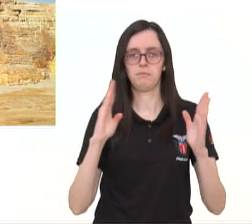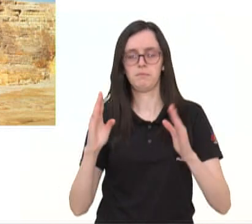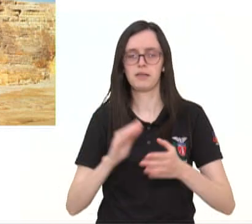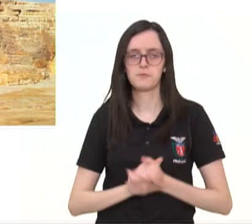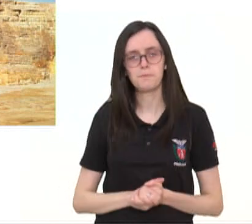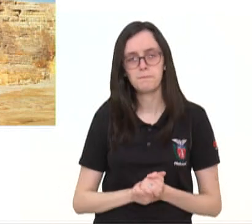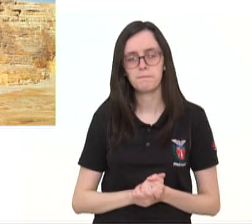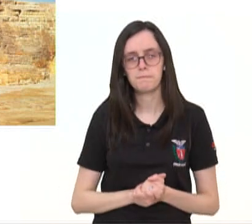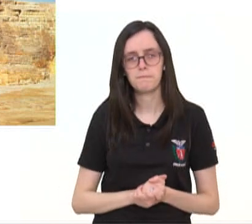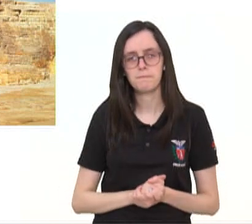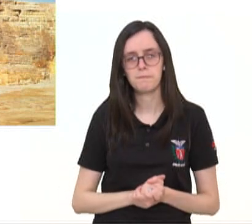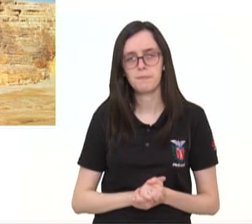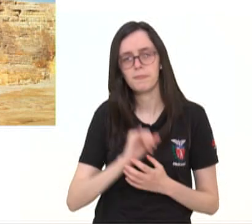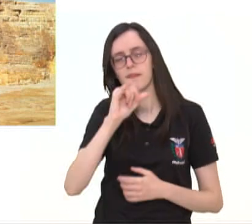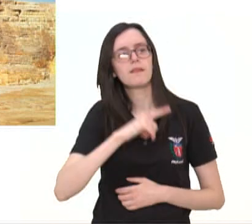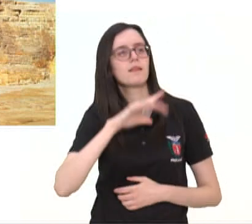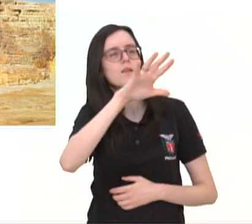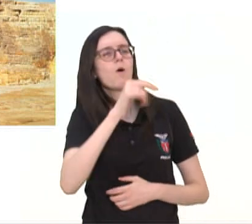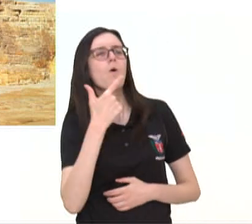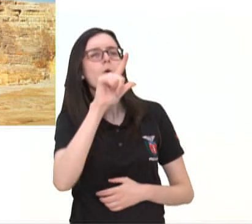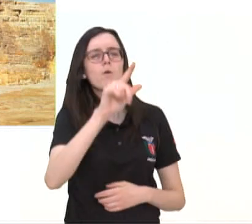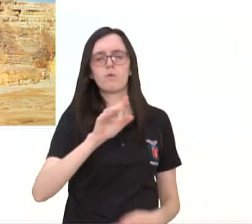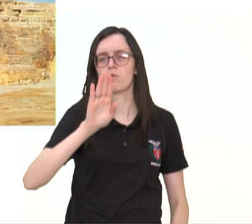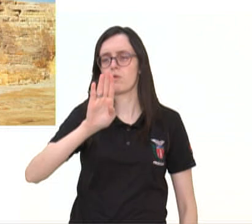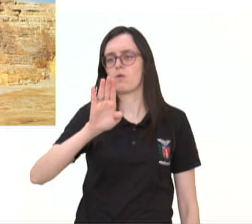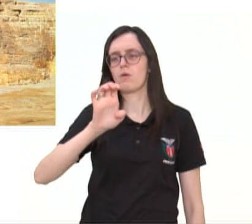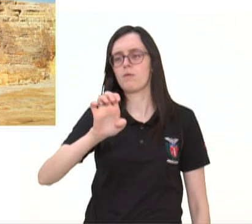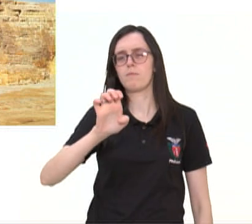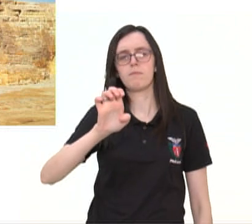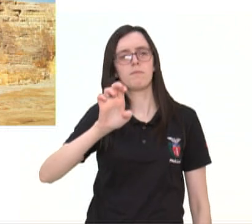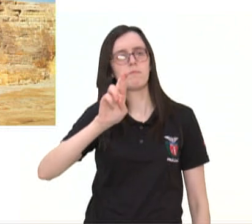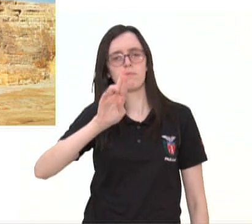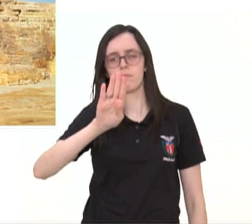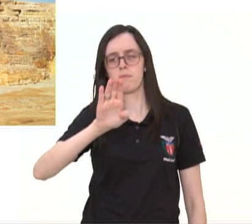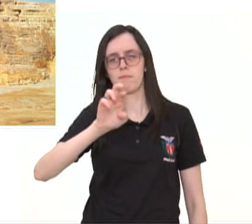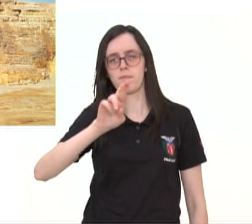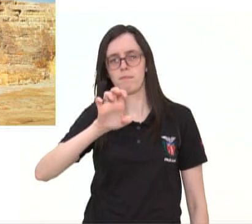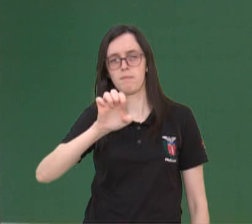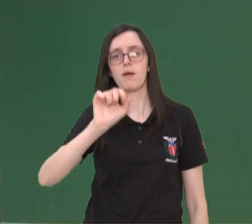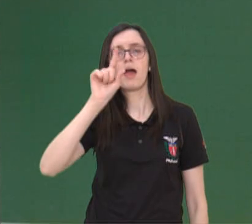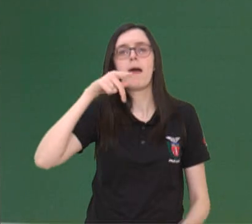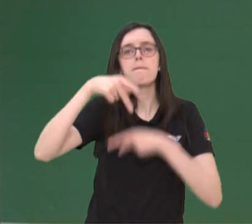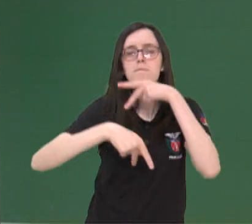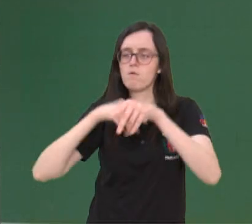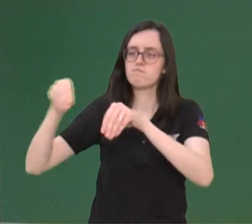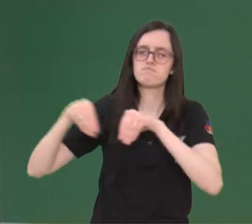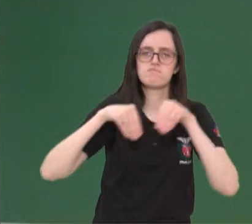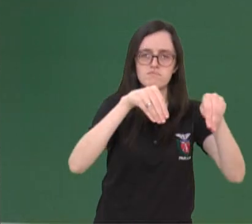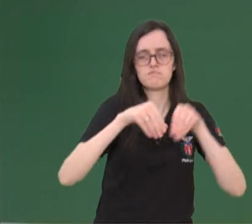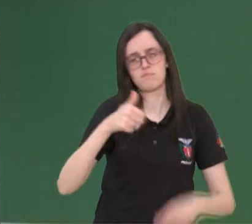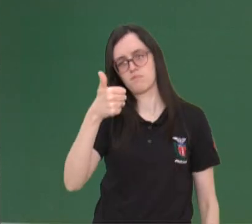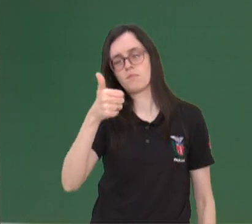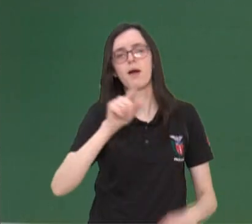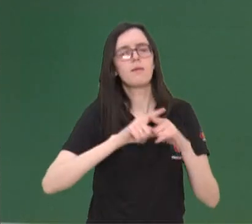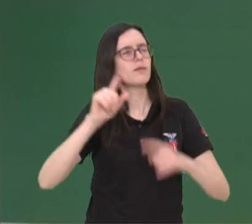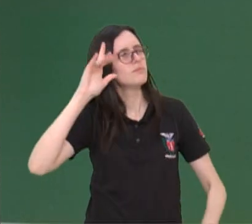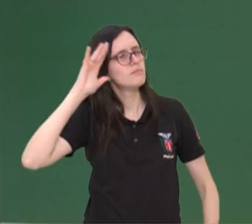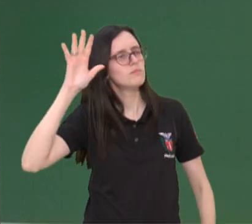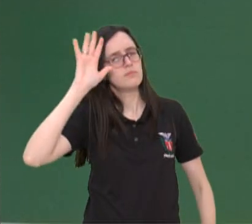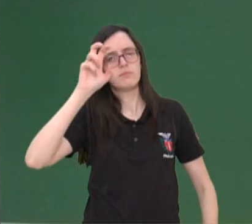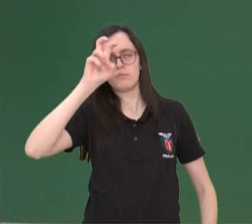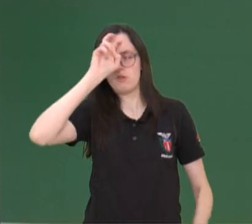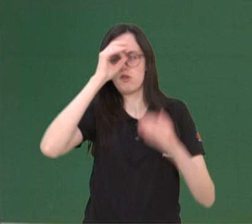Se eu pegar, por exemplo, os berberes, você enxergar ele enquanto povos nômades, é tranquilo. Agora pense o